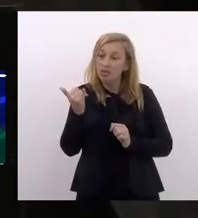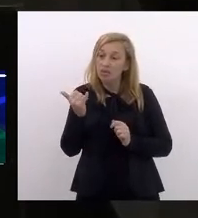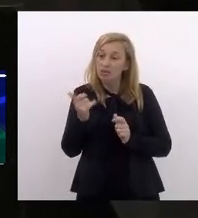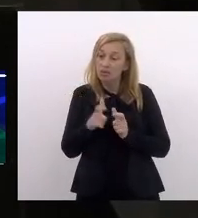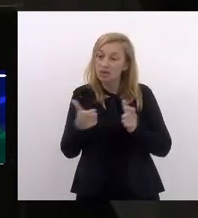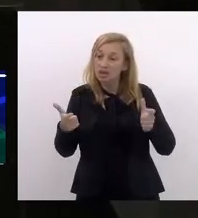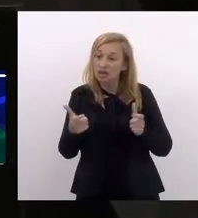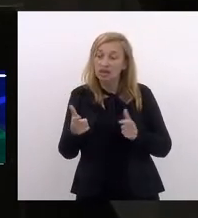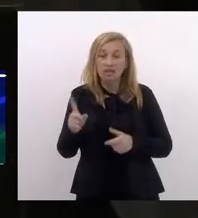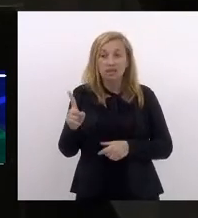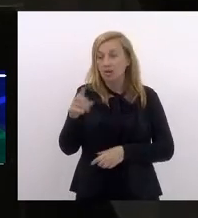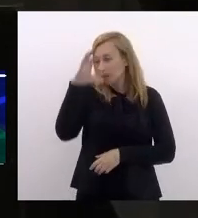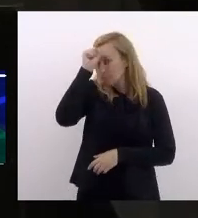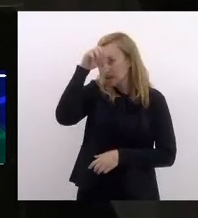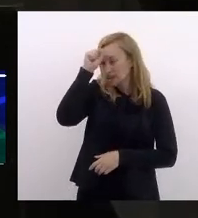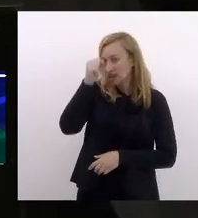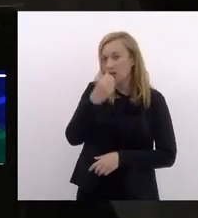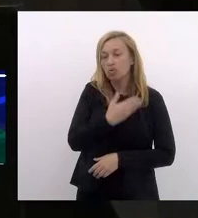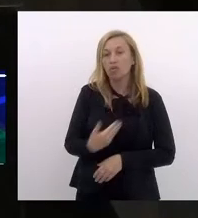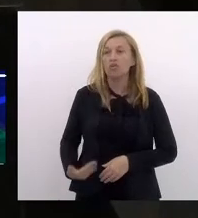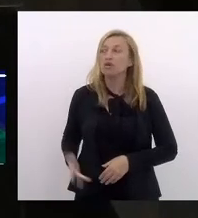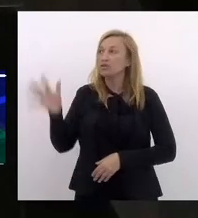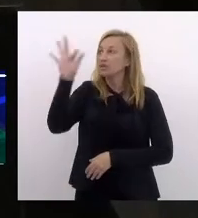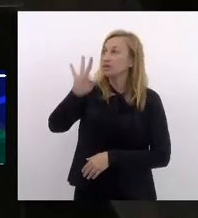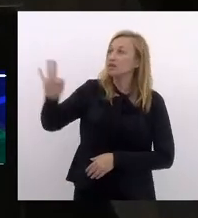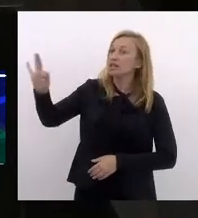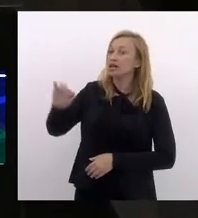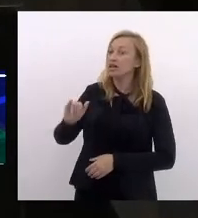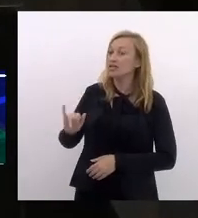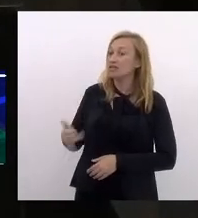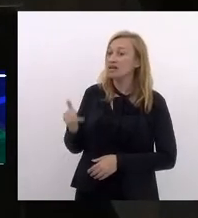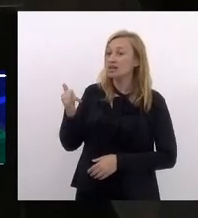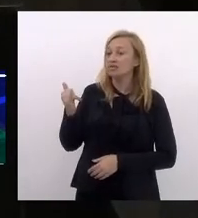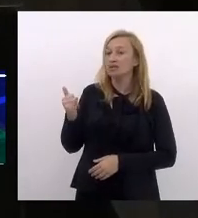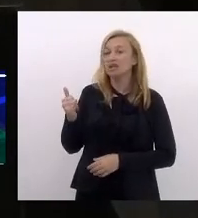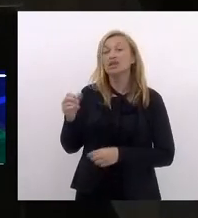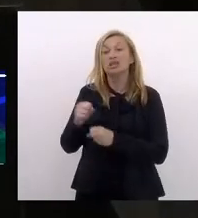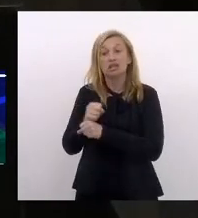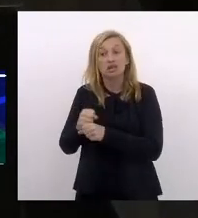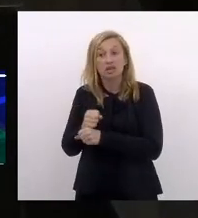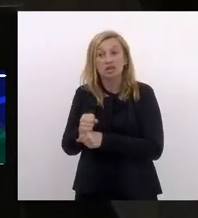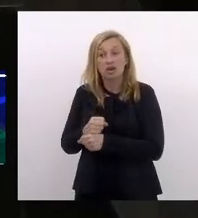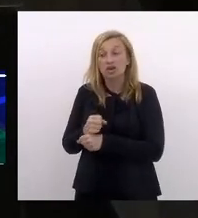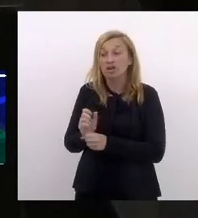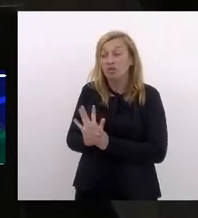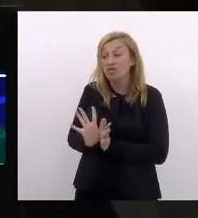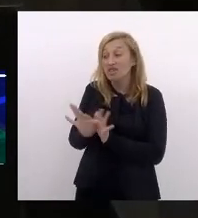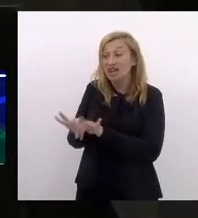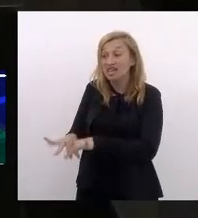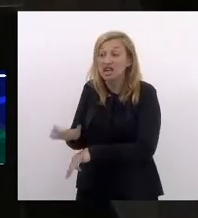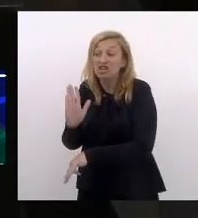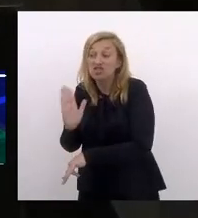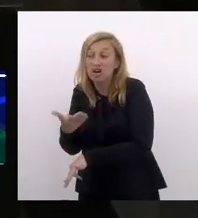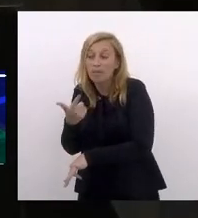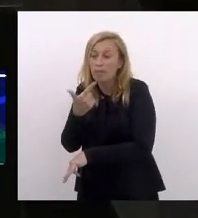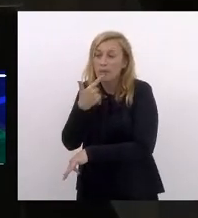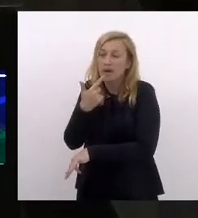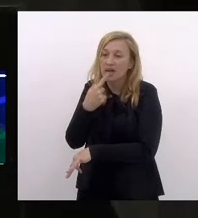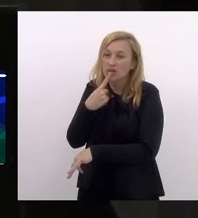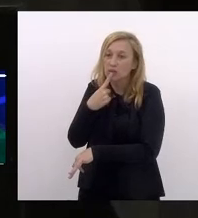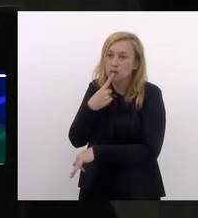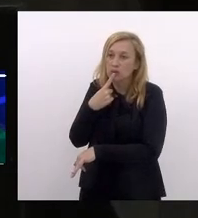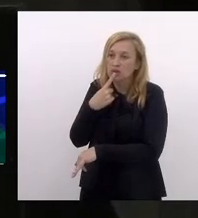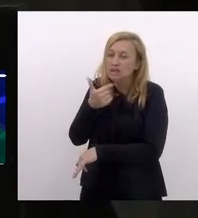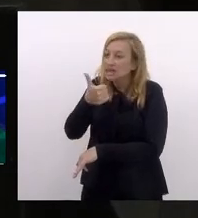federal que a inflação deste ano, que estamos prestes a fechar, passará